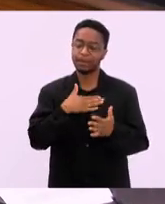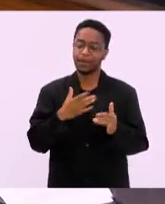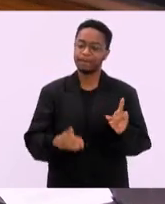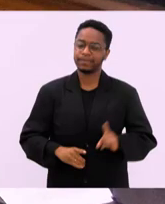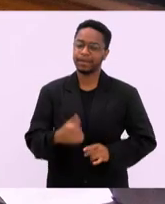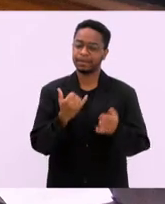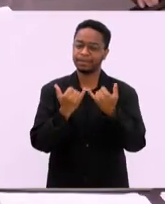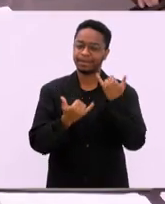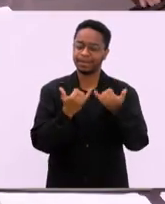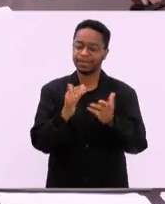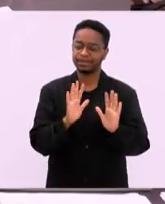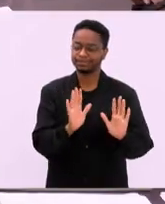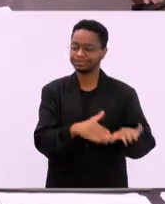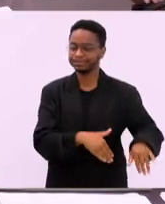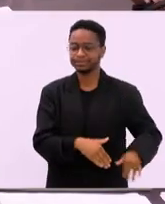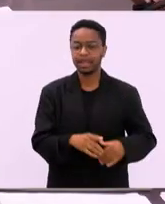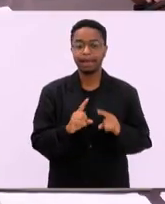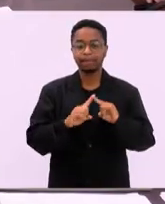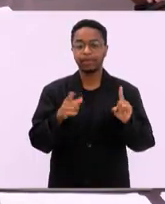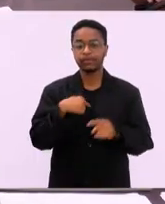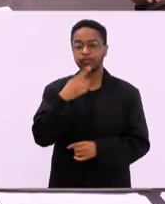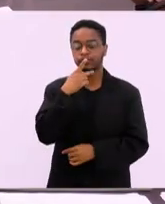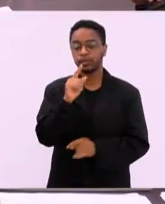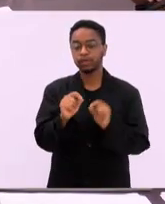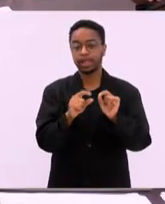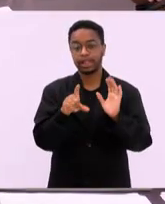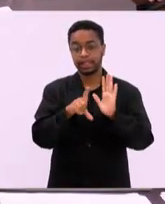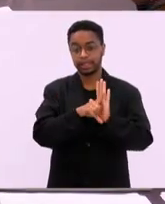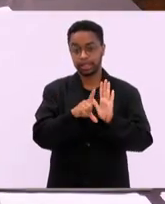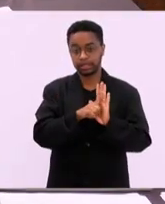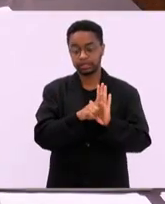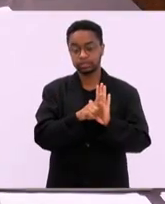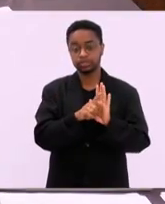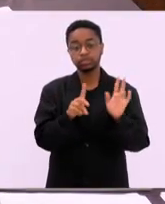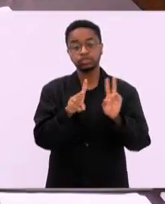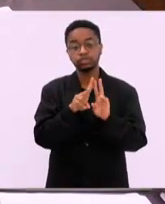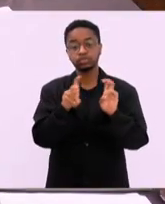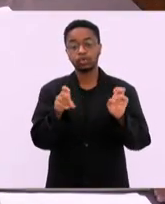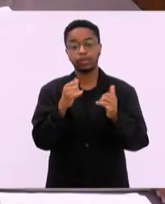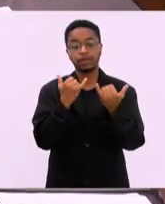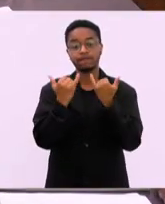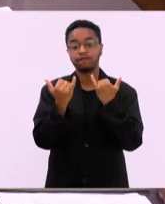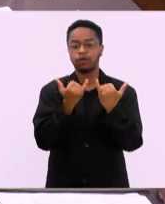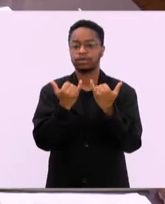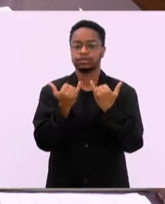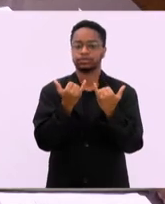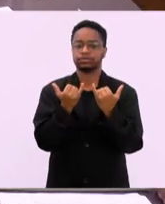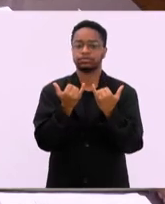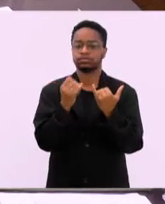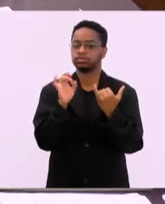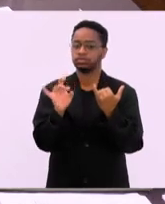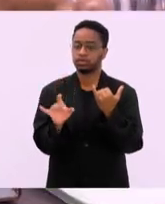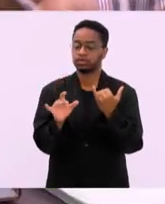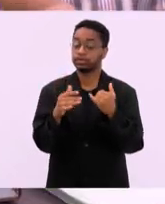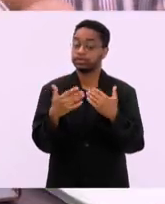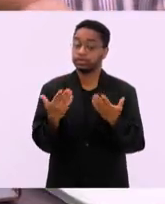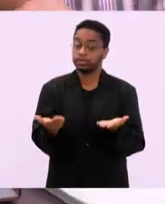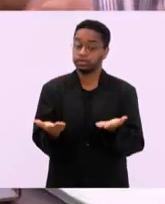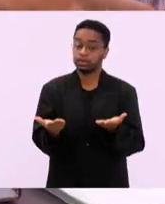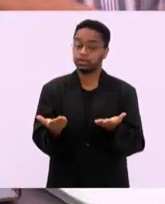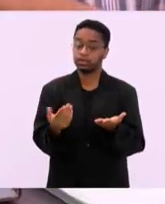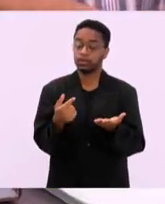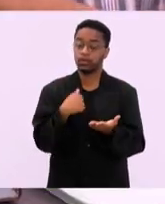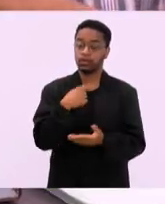dizer aqui, deputado Paulo, essa lei é sobre informação. Então, o que eu